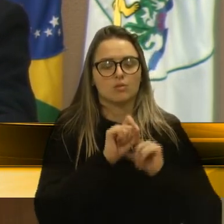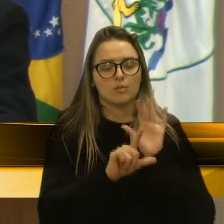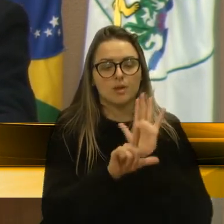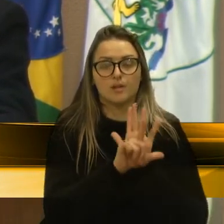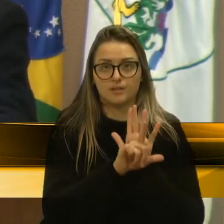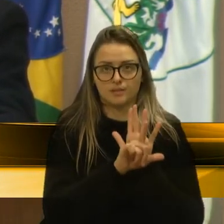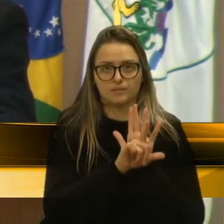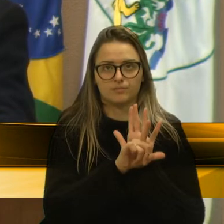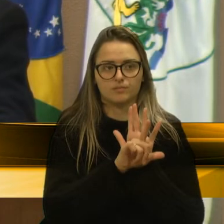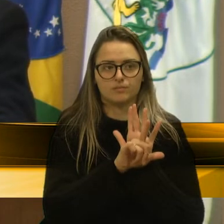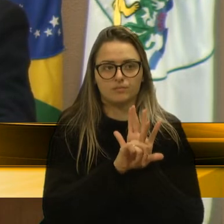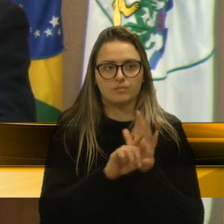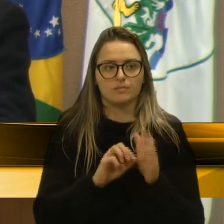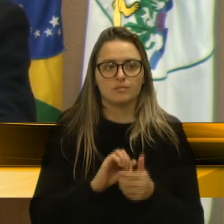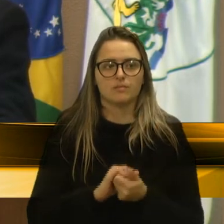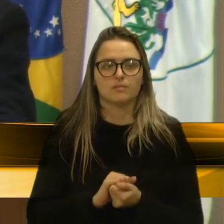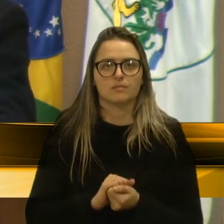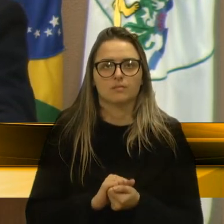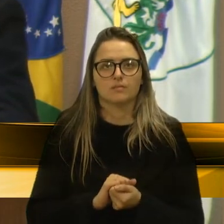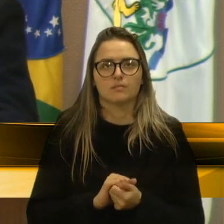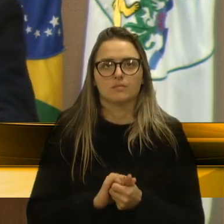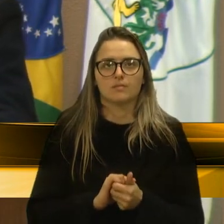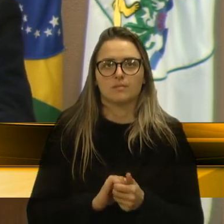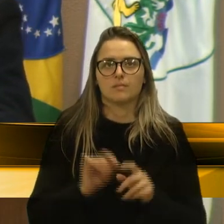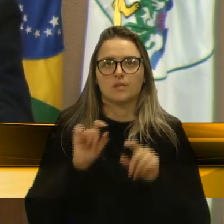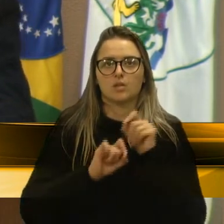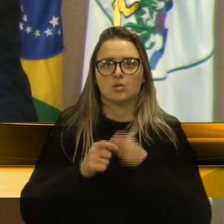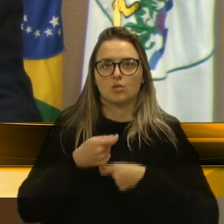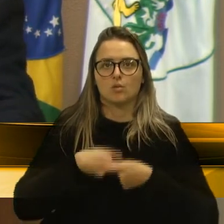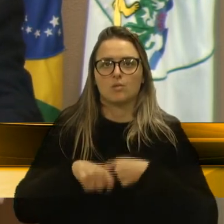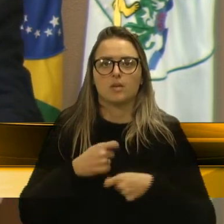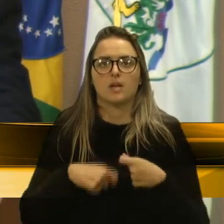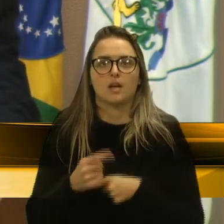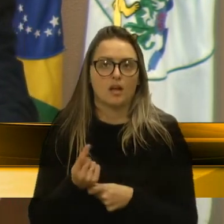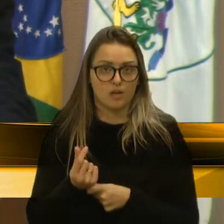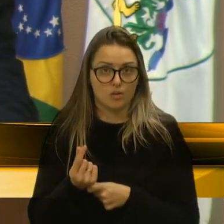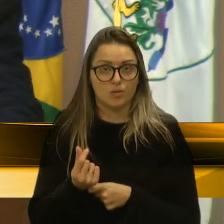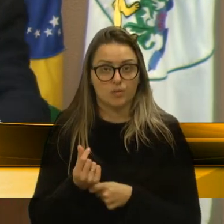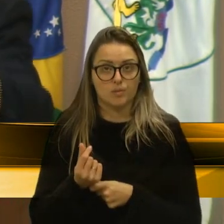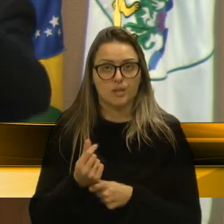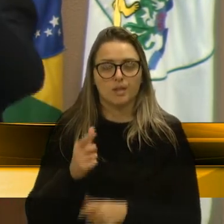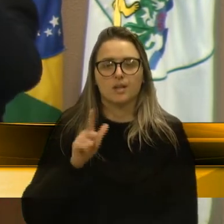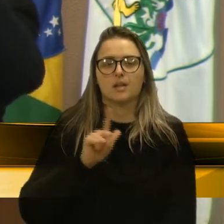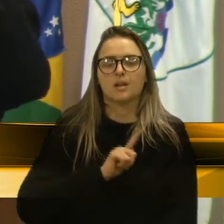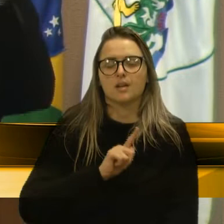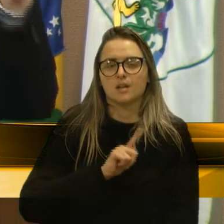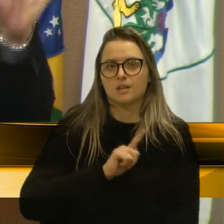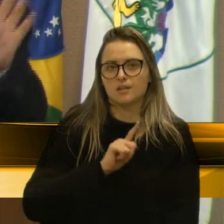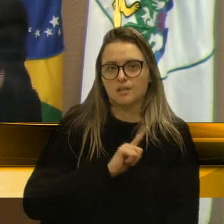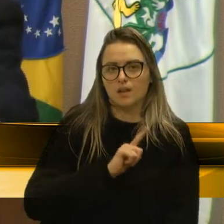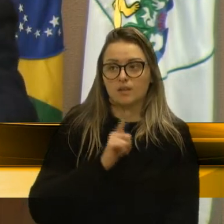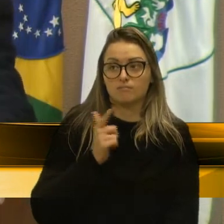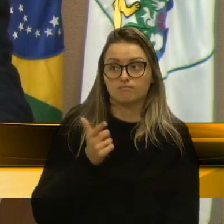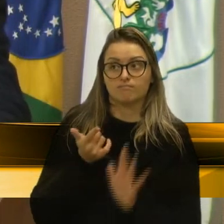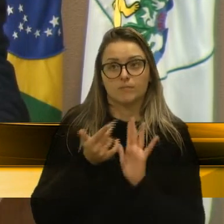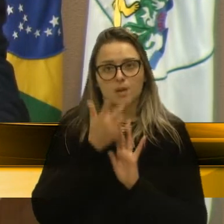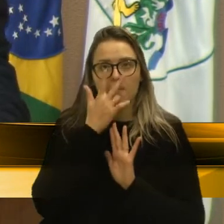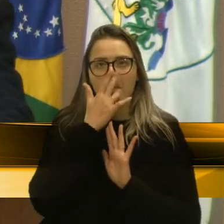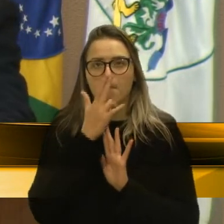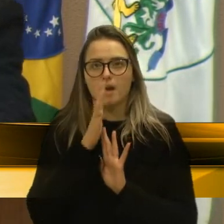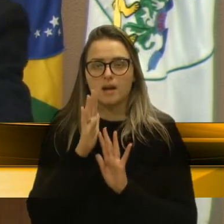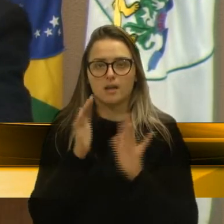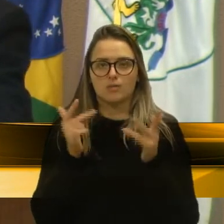Eu diria especialmente a aprovação ontem na Câmara dos Deputados de mais um retrocesso do